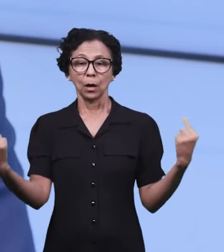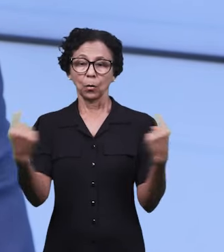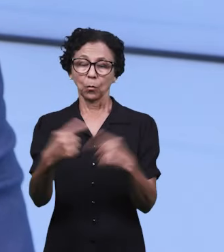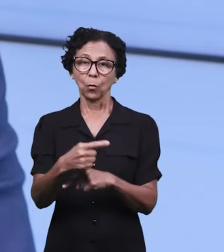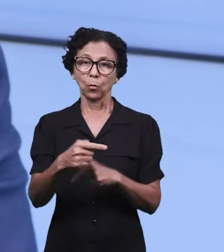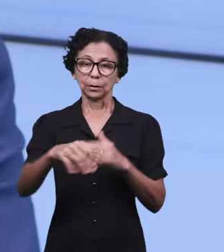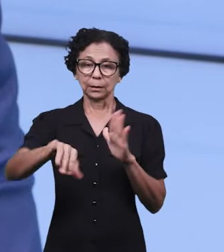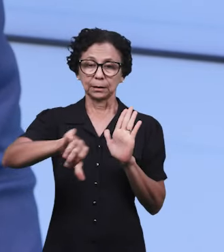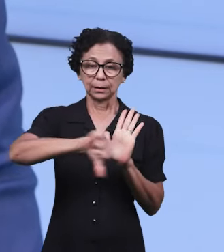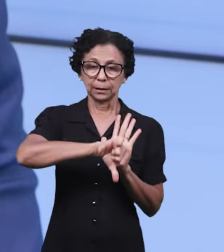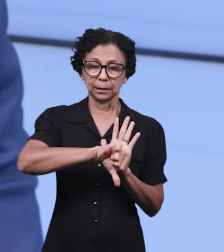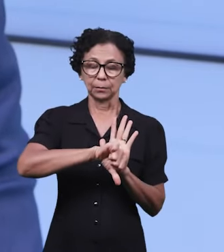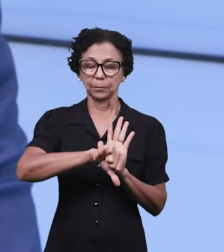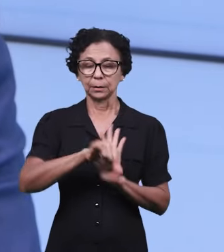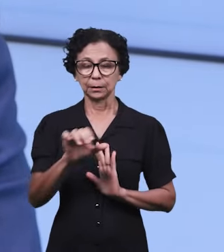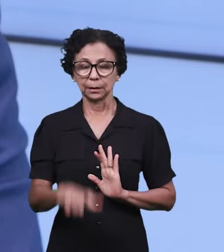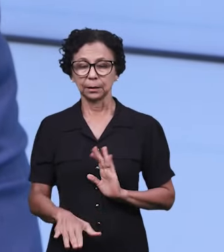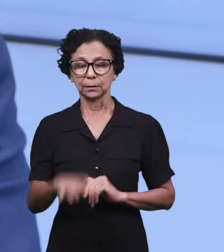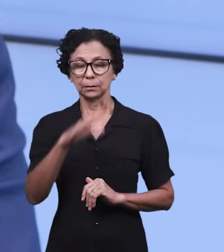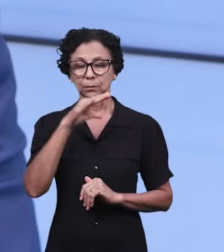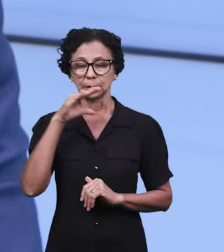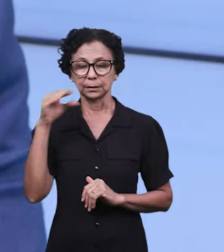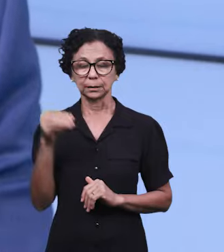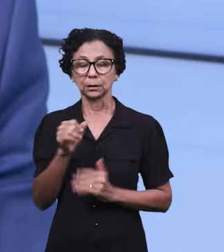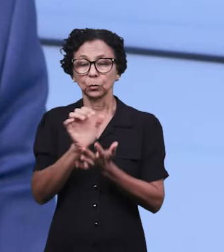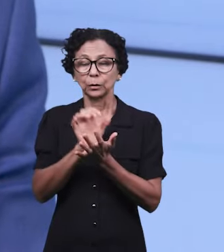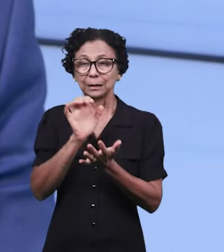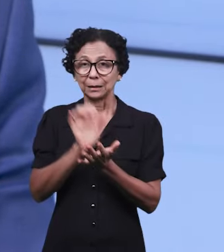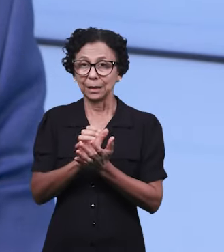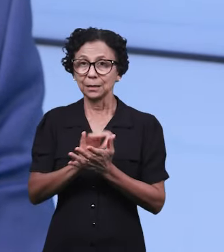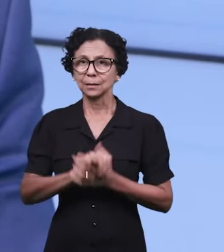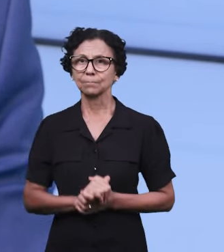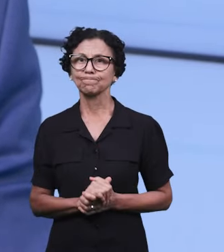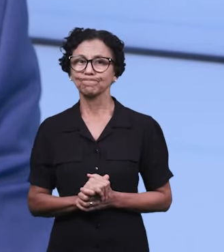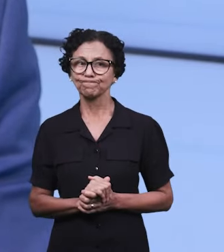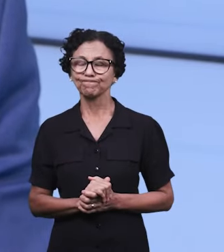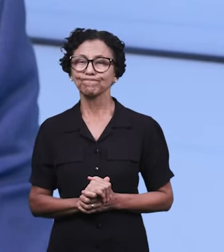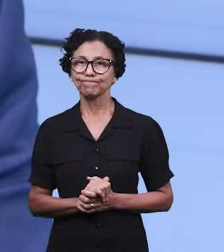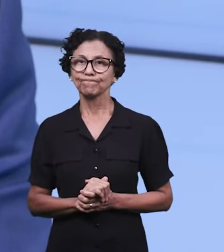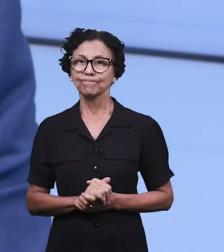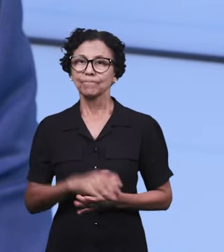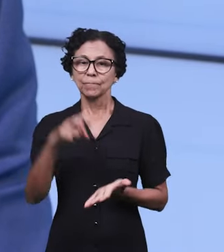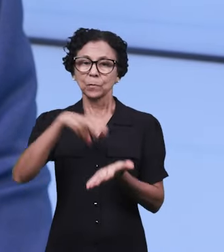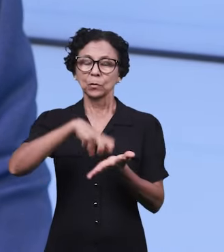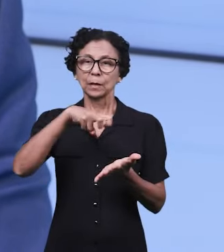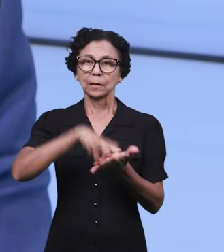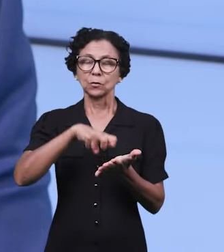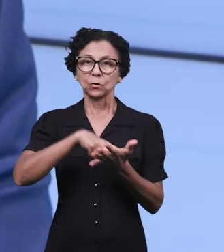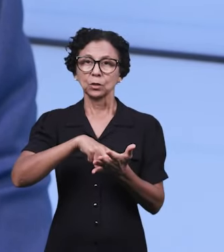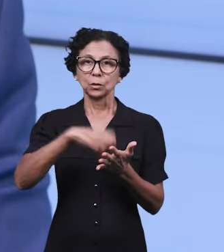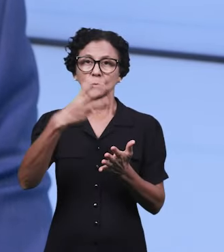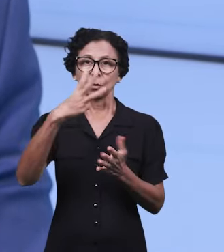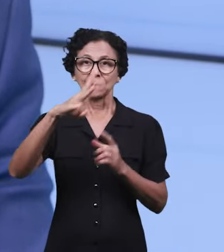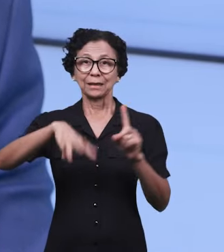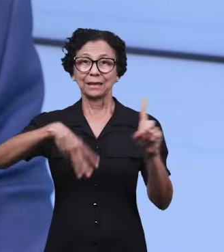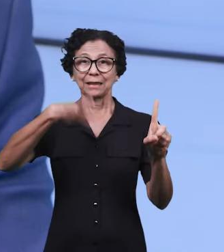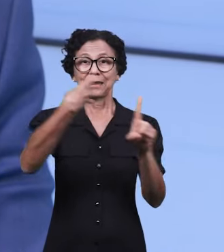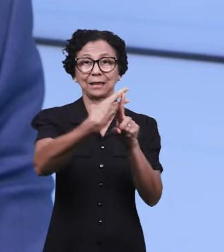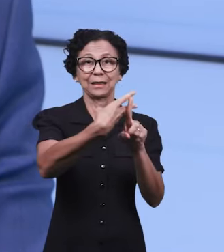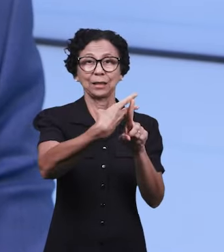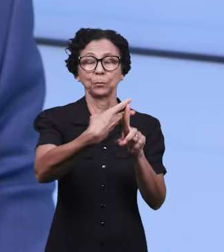criança adolescente ou idoso a pena é aumentada em 1/3 e também esse mesmo artigo trata